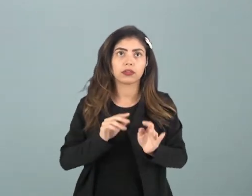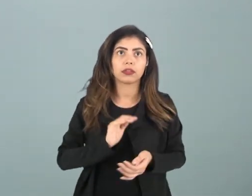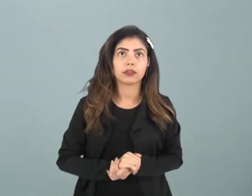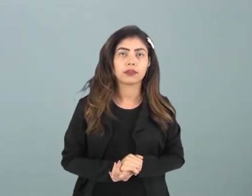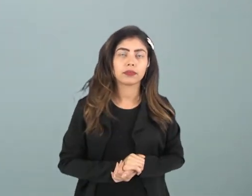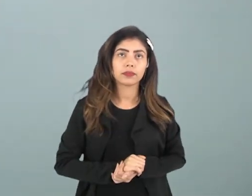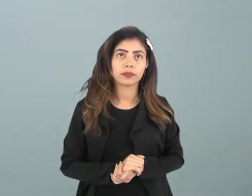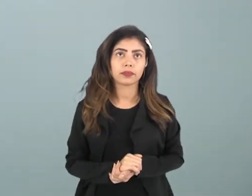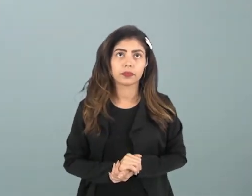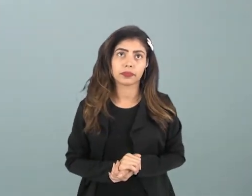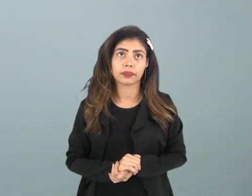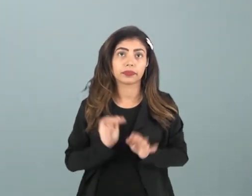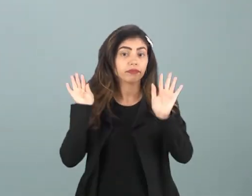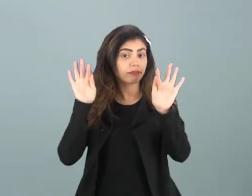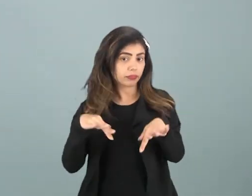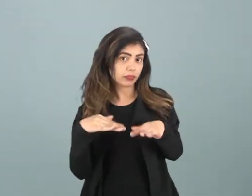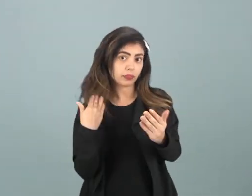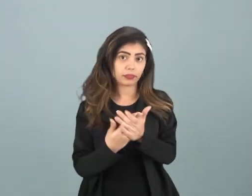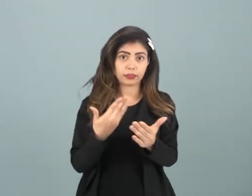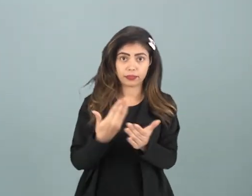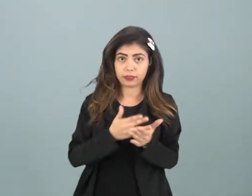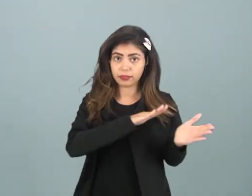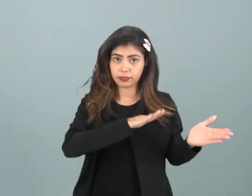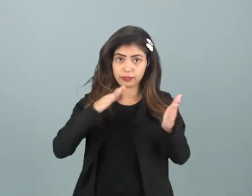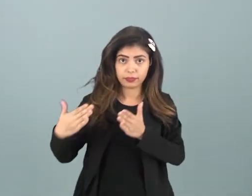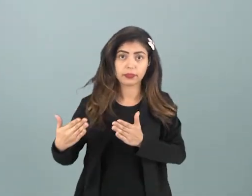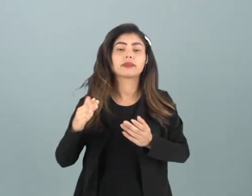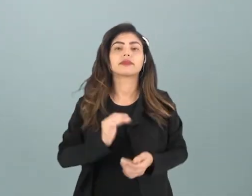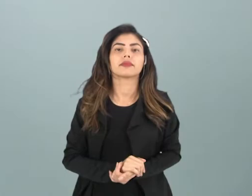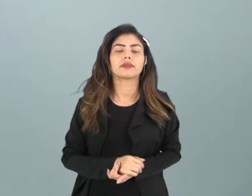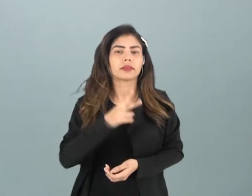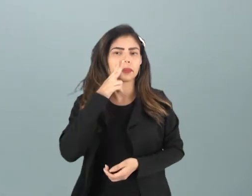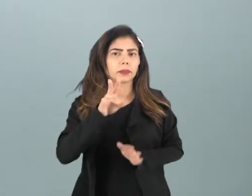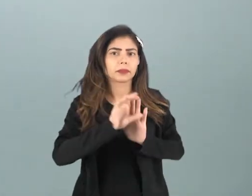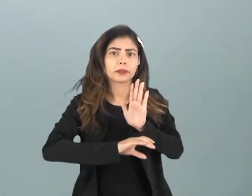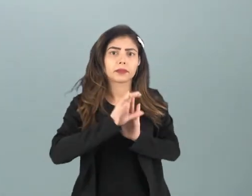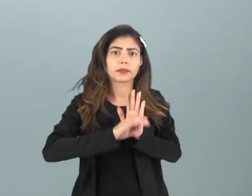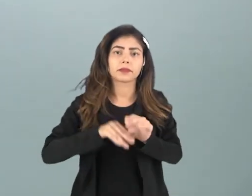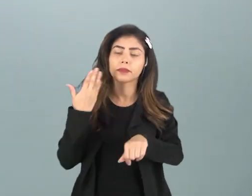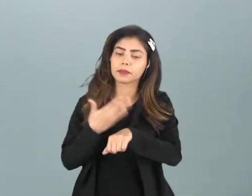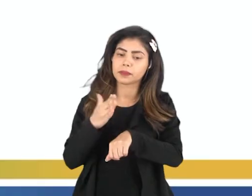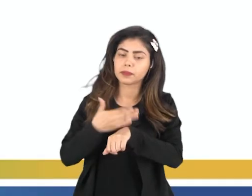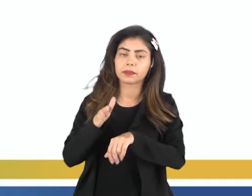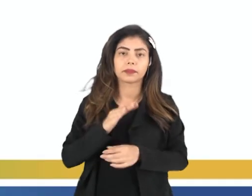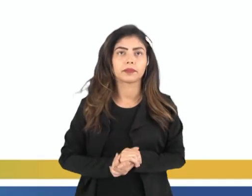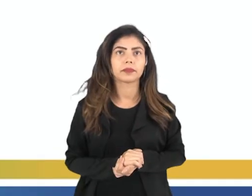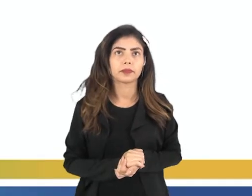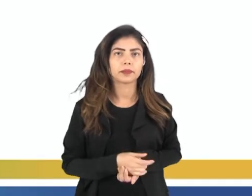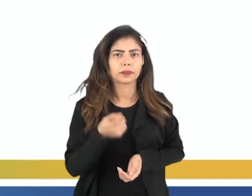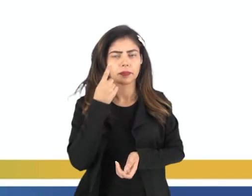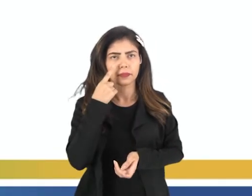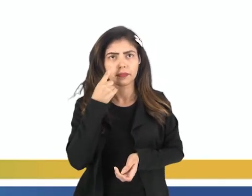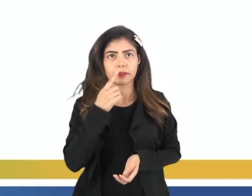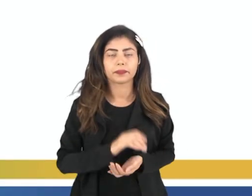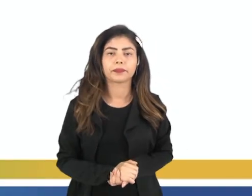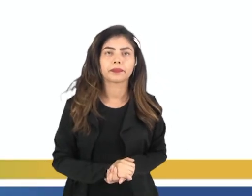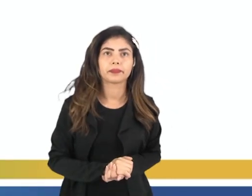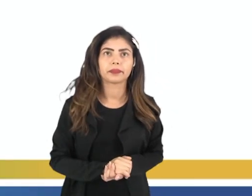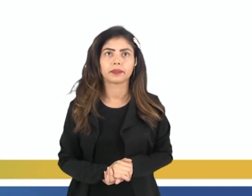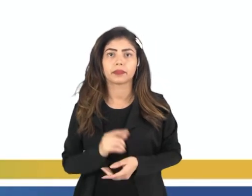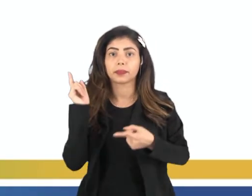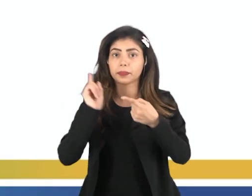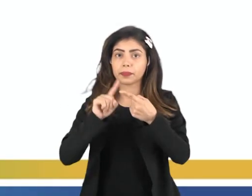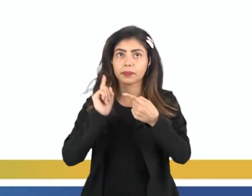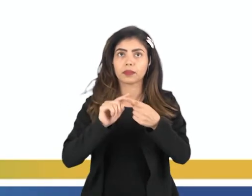agronegócio. E, finalizando essa nossa parte conceitual, vamos então para o nosso exercitando. Presta bem atenção, hein?